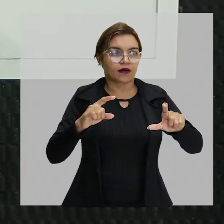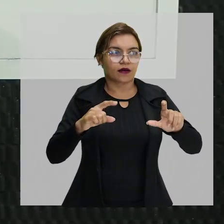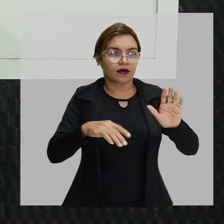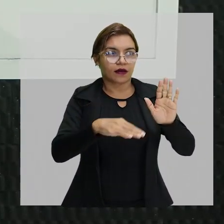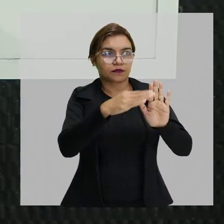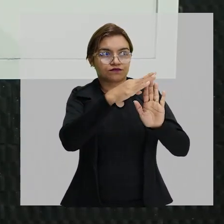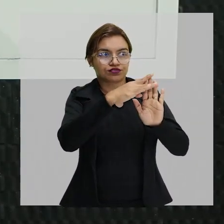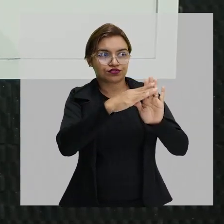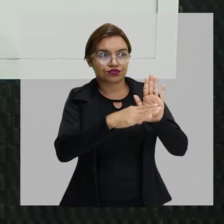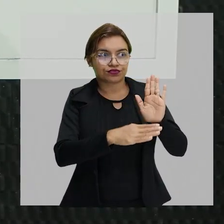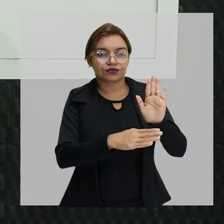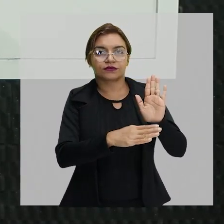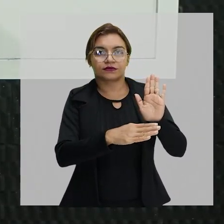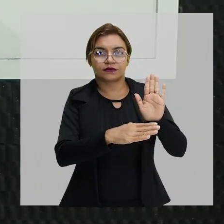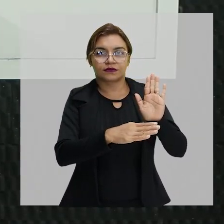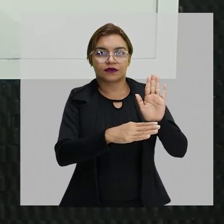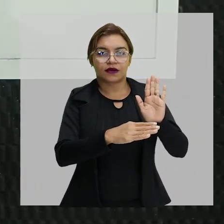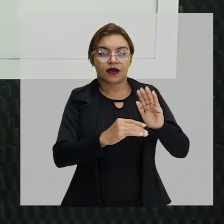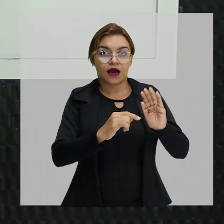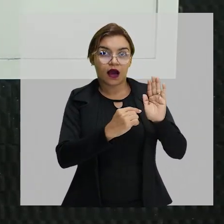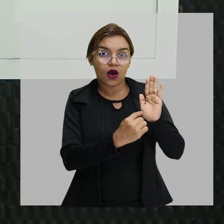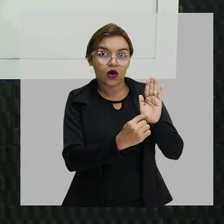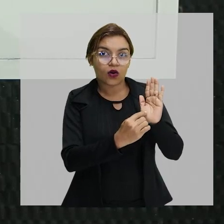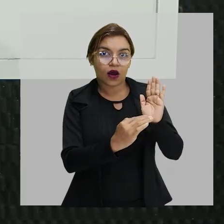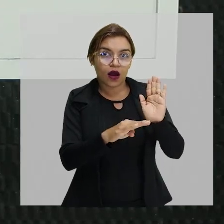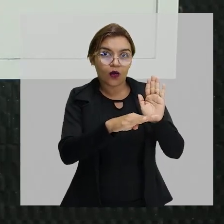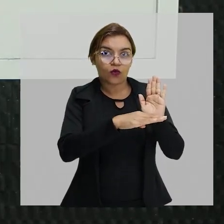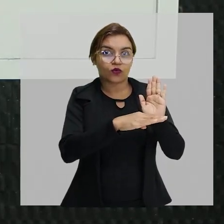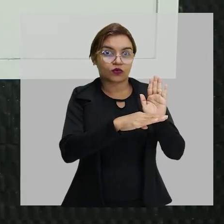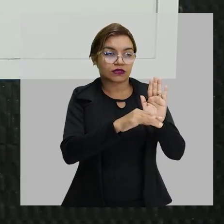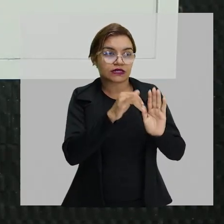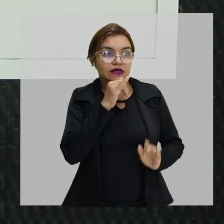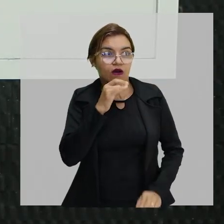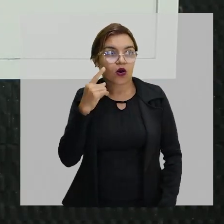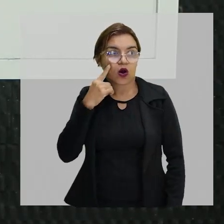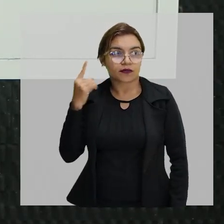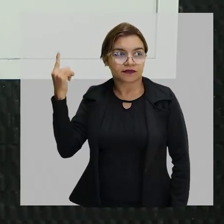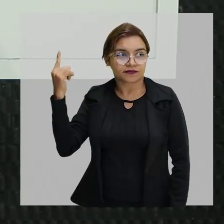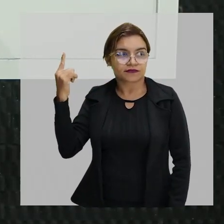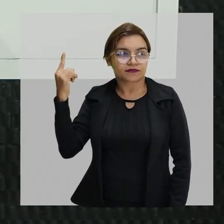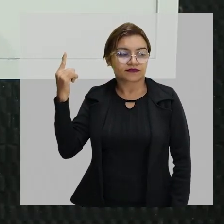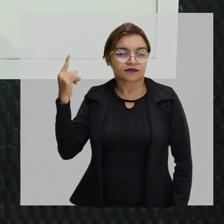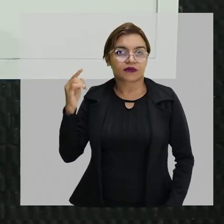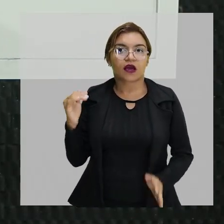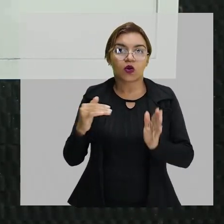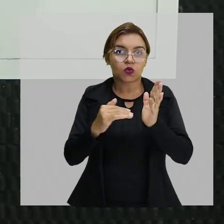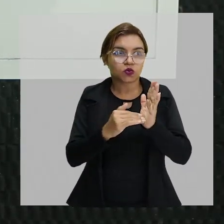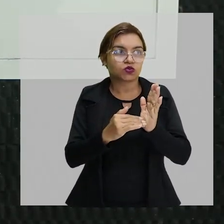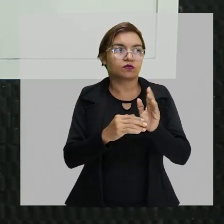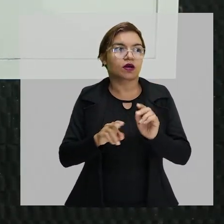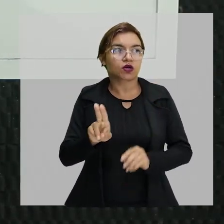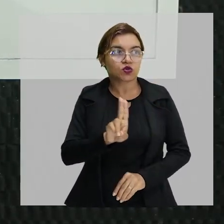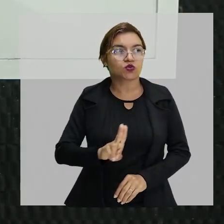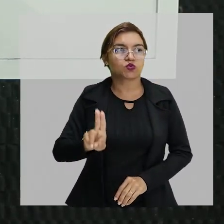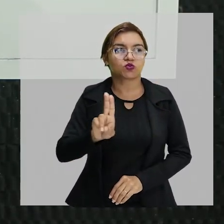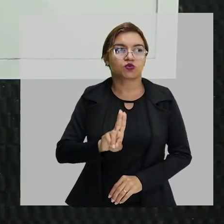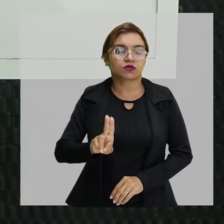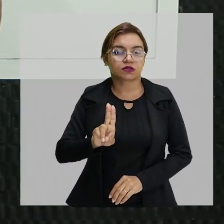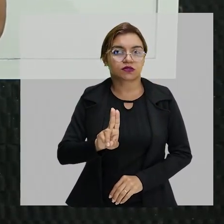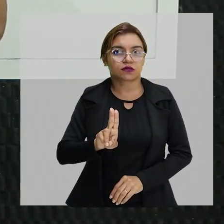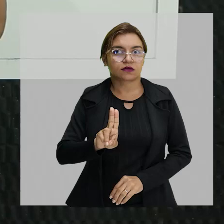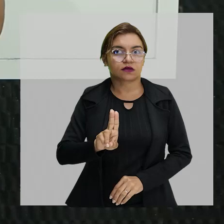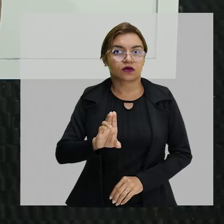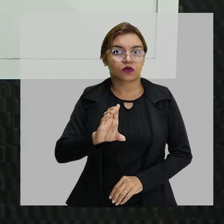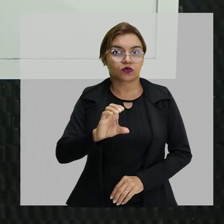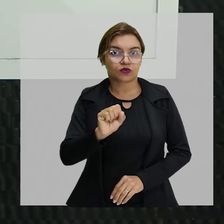Tá? É o cosseno de P menos cosseno de Q. É aquela que começa com um termo negativo, né? Você usa os senos somente,